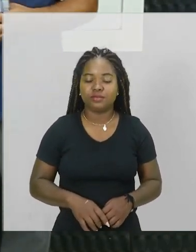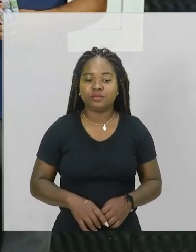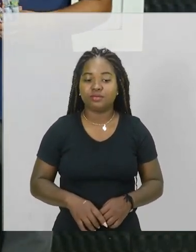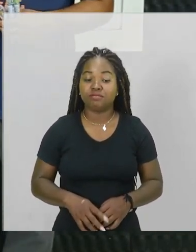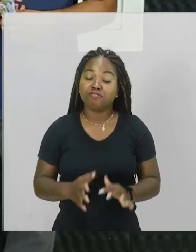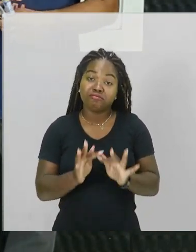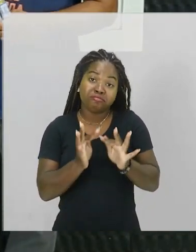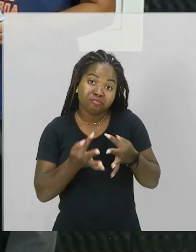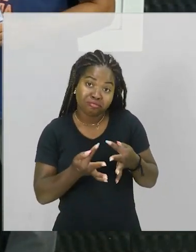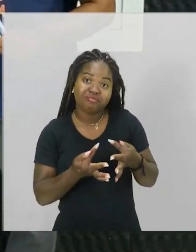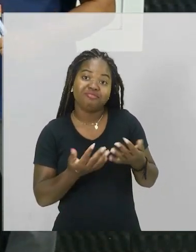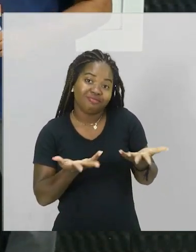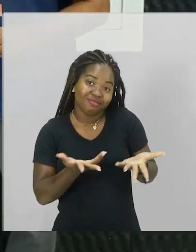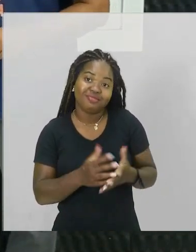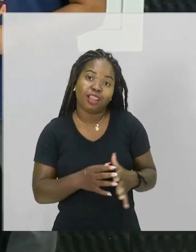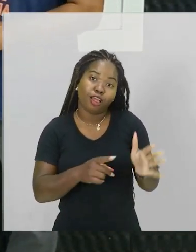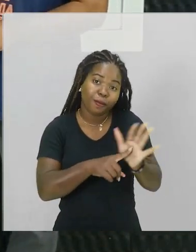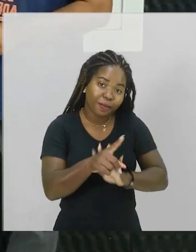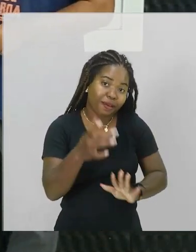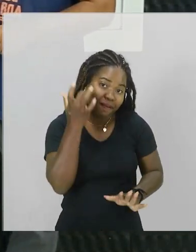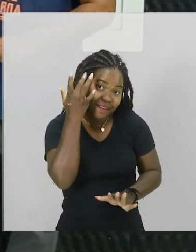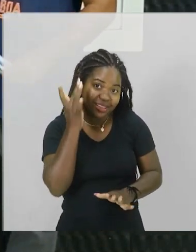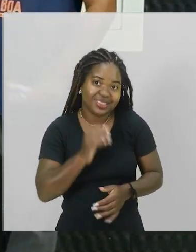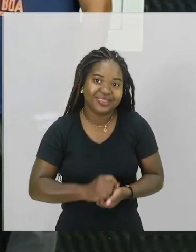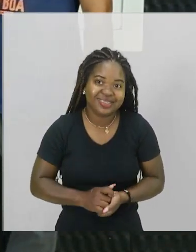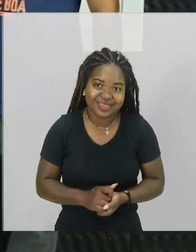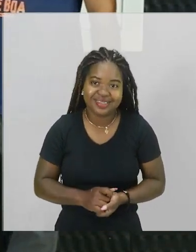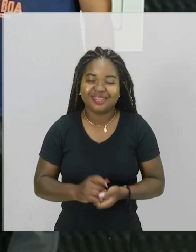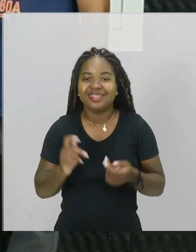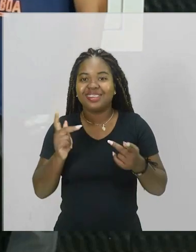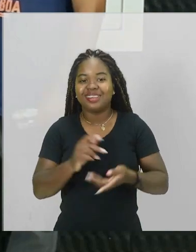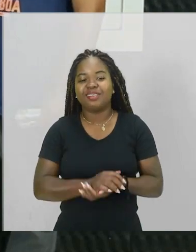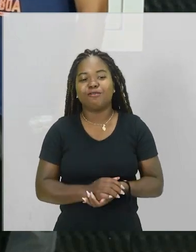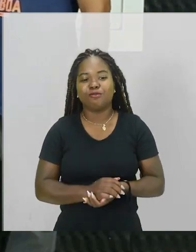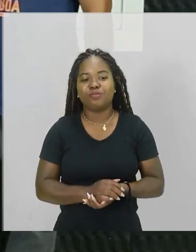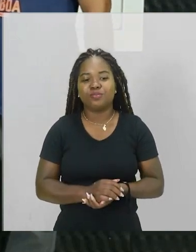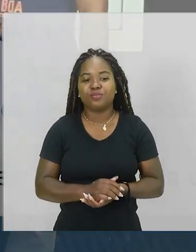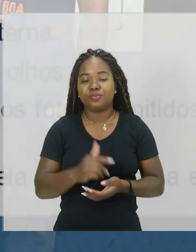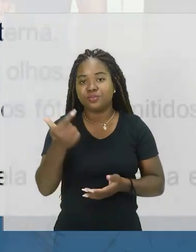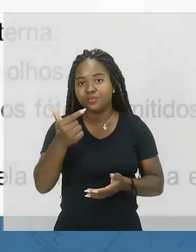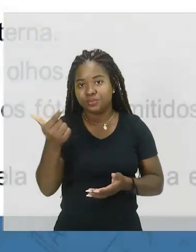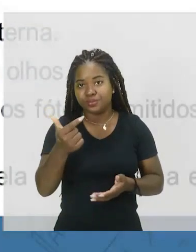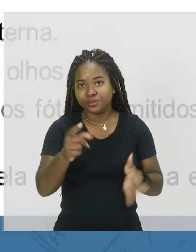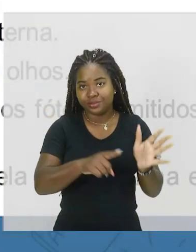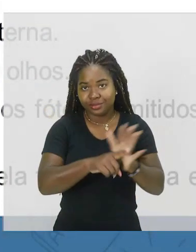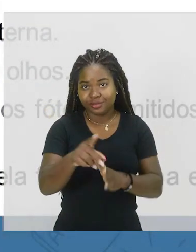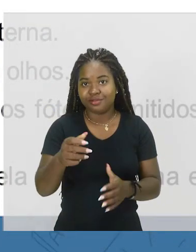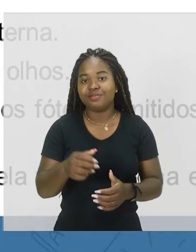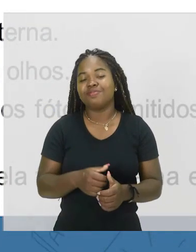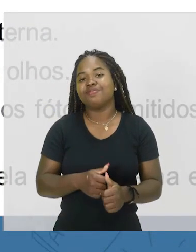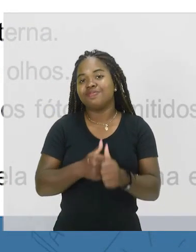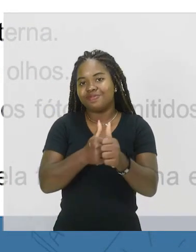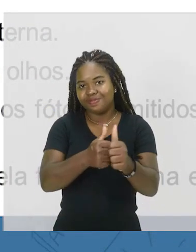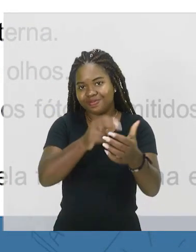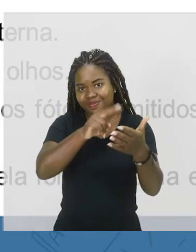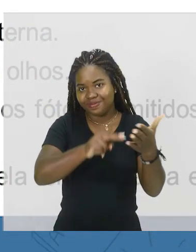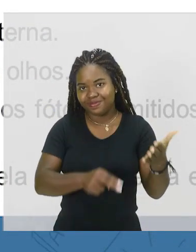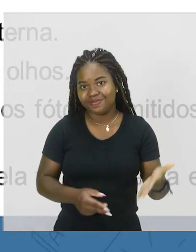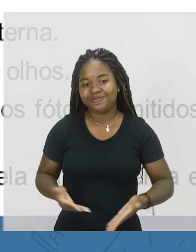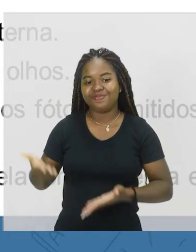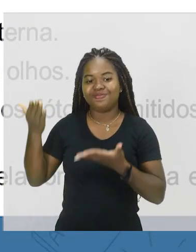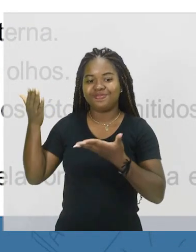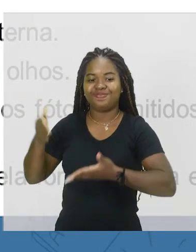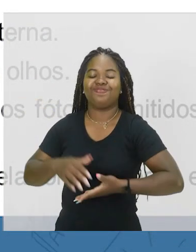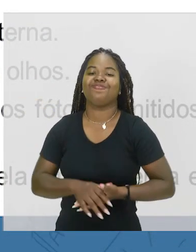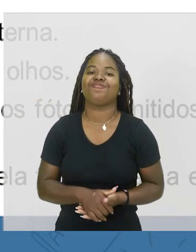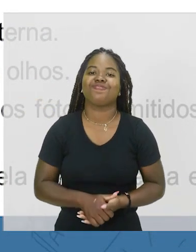como é simples? Bem facinho, né? Então vamos lá para a questão 2. Então na